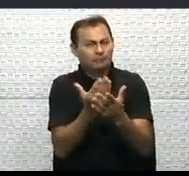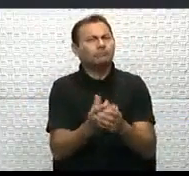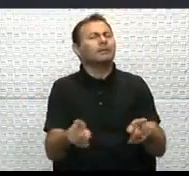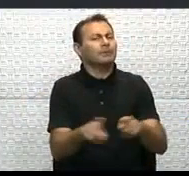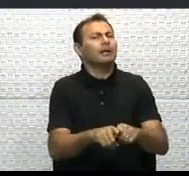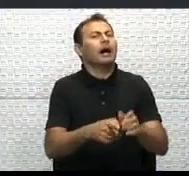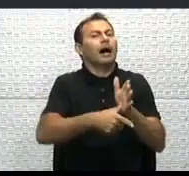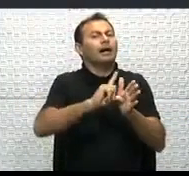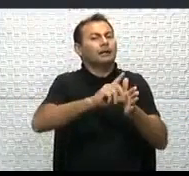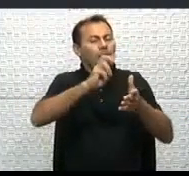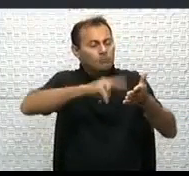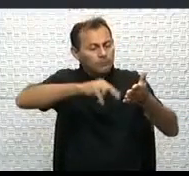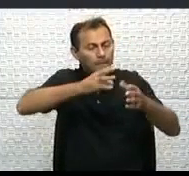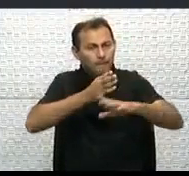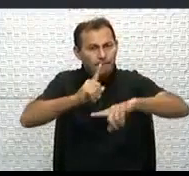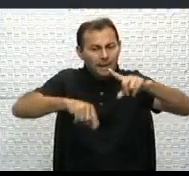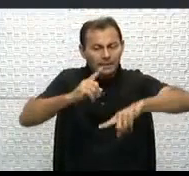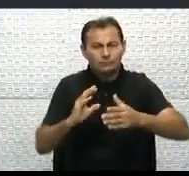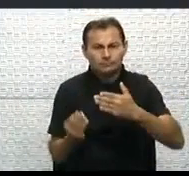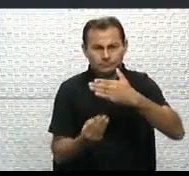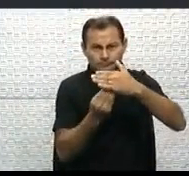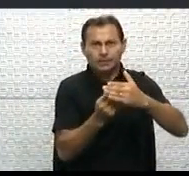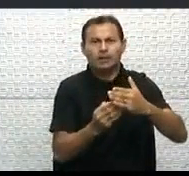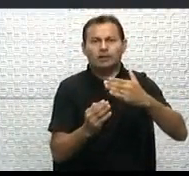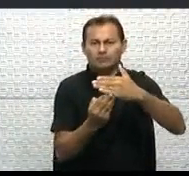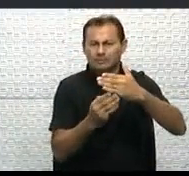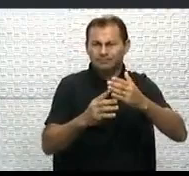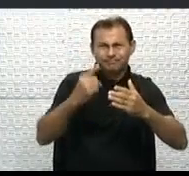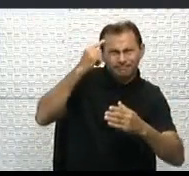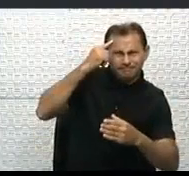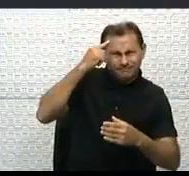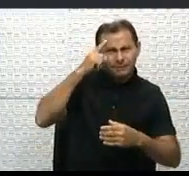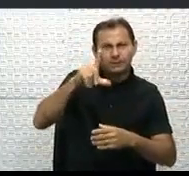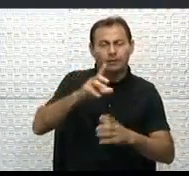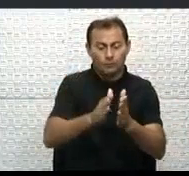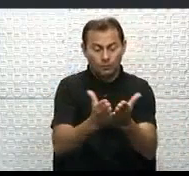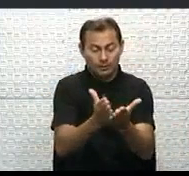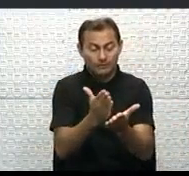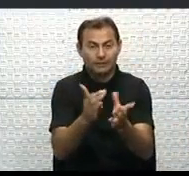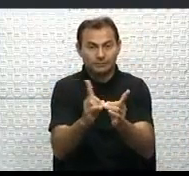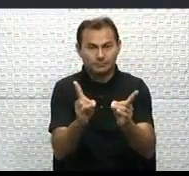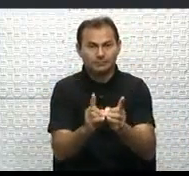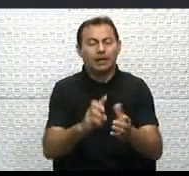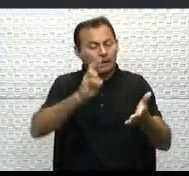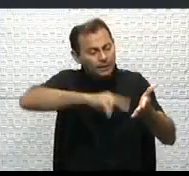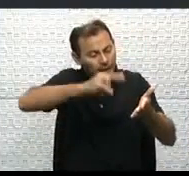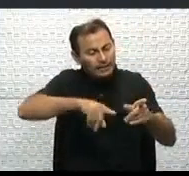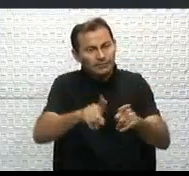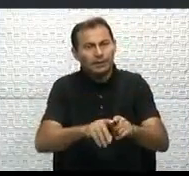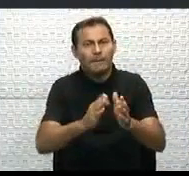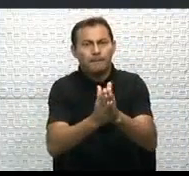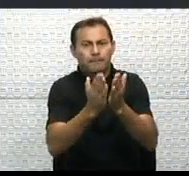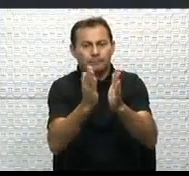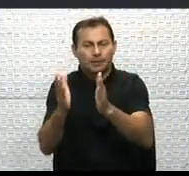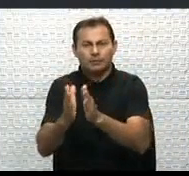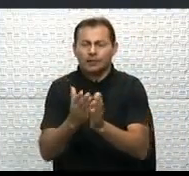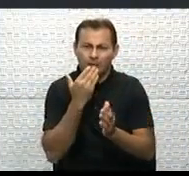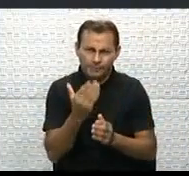Não deixe de acessar os materiais complementares. E para qualquer dúvida, você tem o seu livro didático. Leia também a